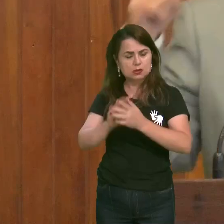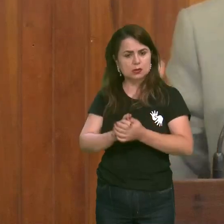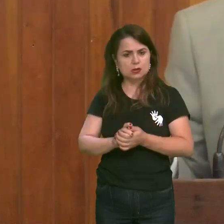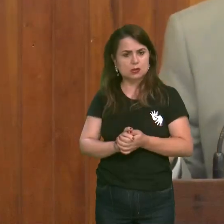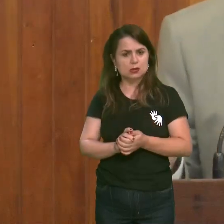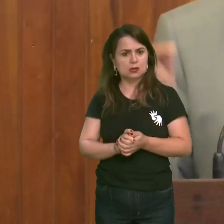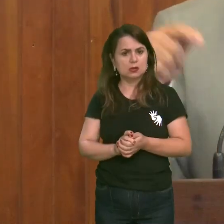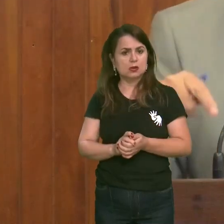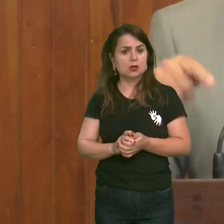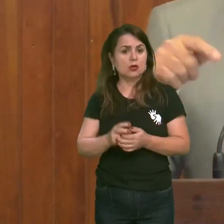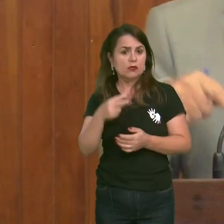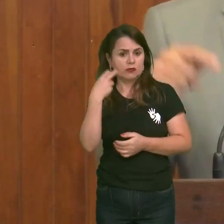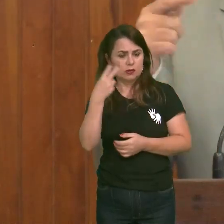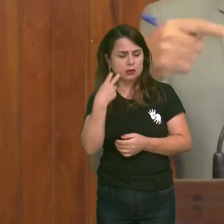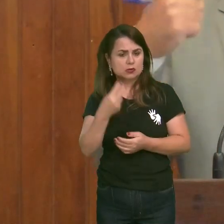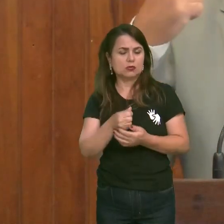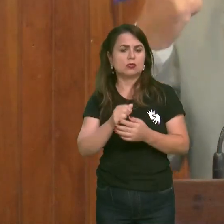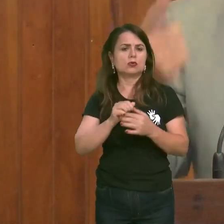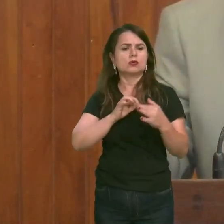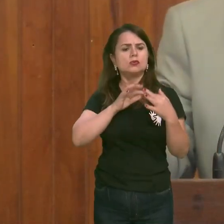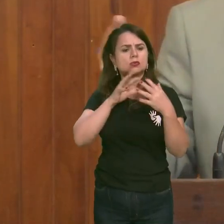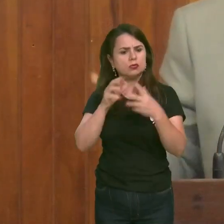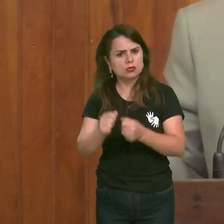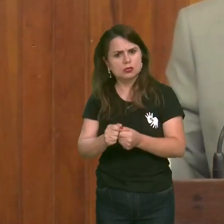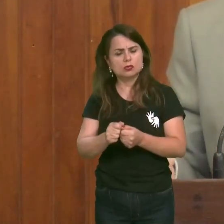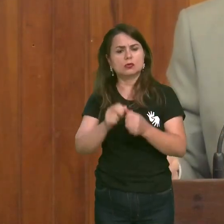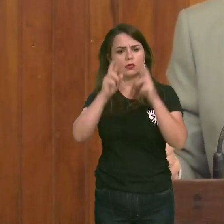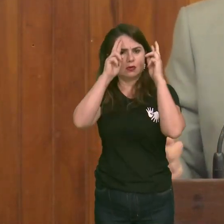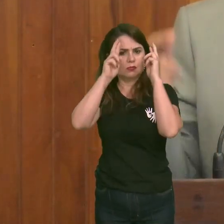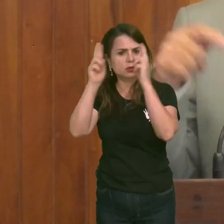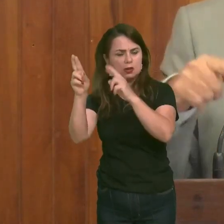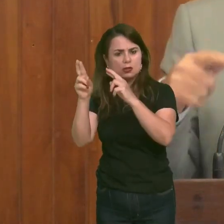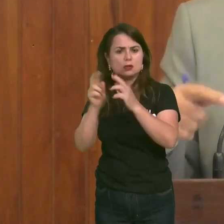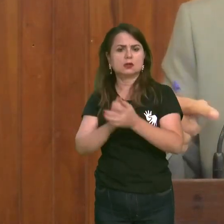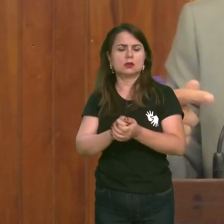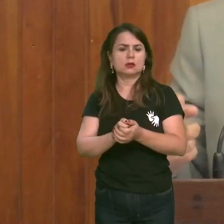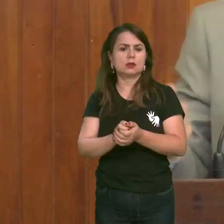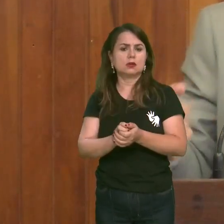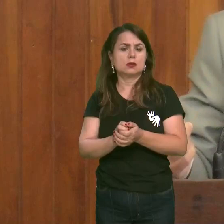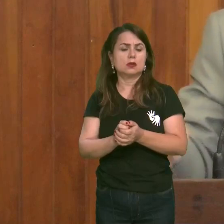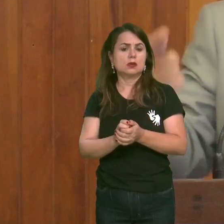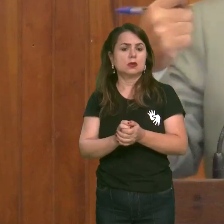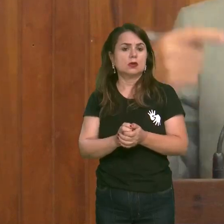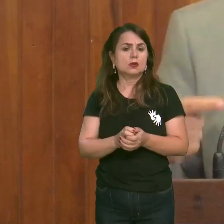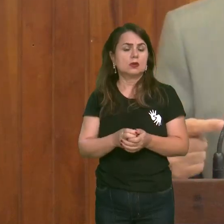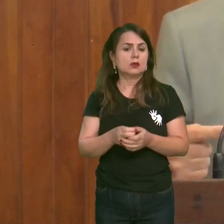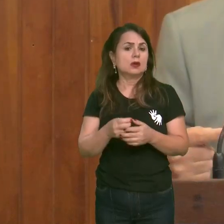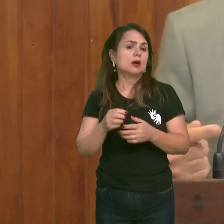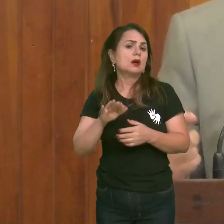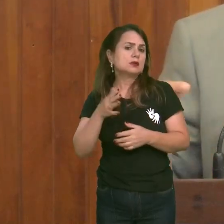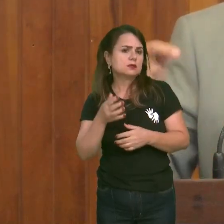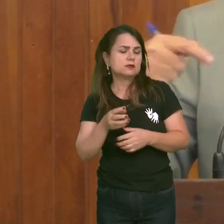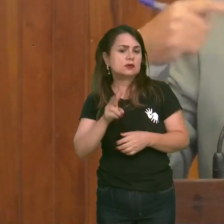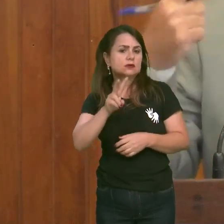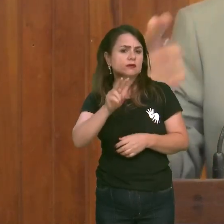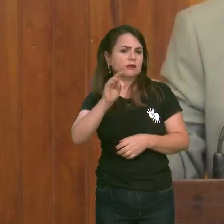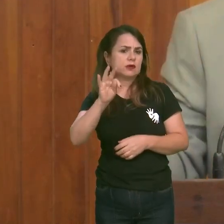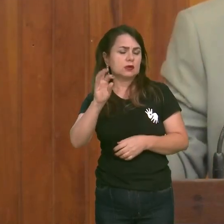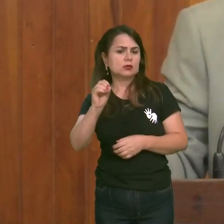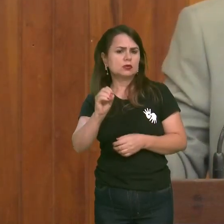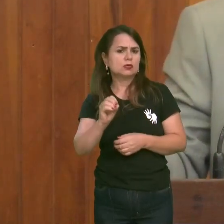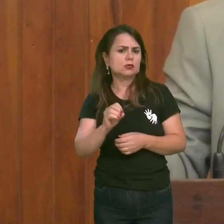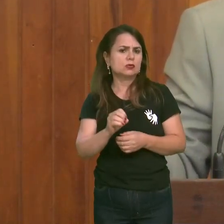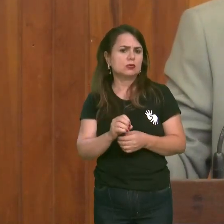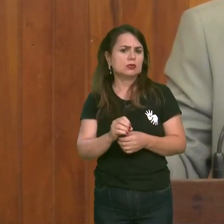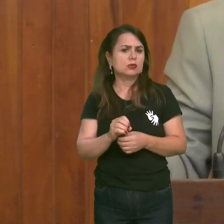dentro do que o vereador Custódio colocou muito bem na reunião um ponto dois poderia ser vetado pelo executivo mas não